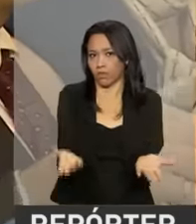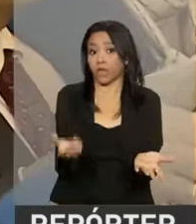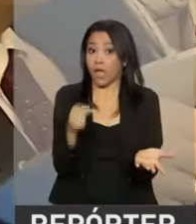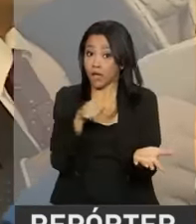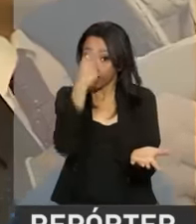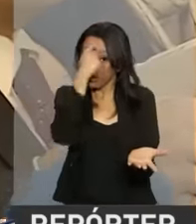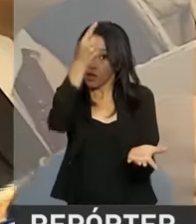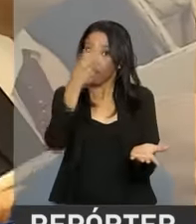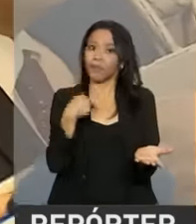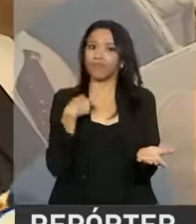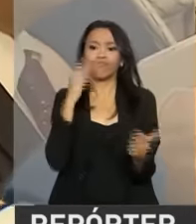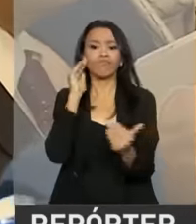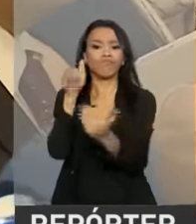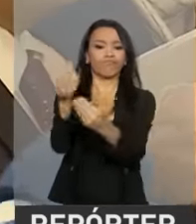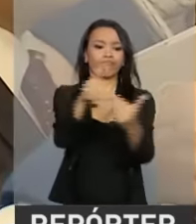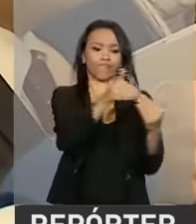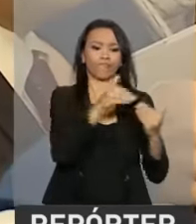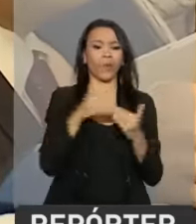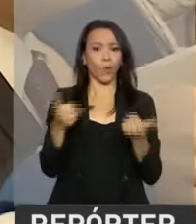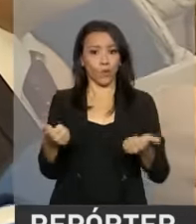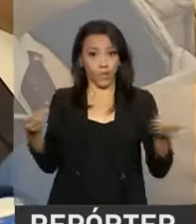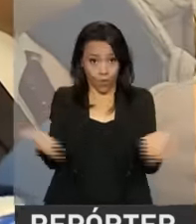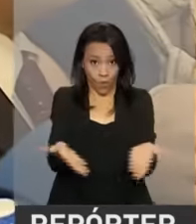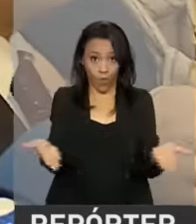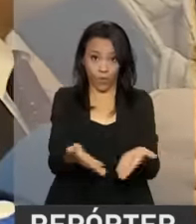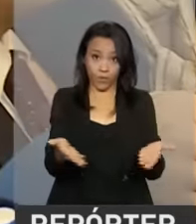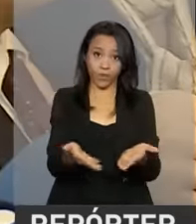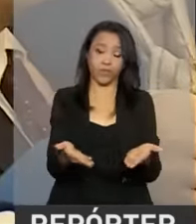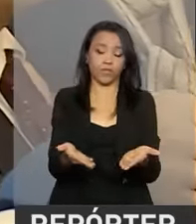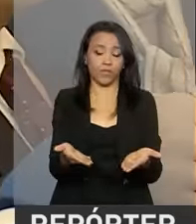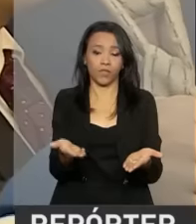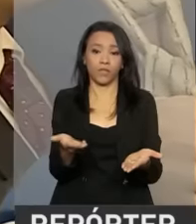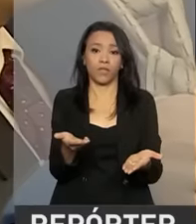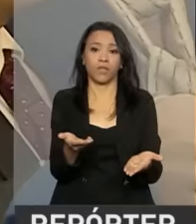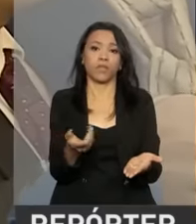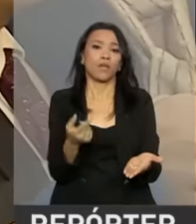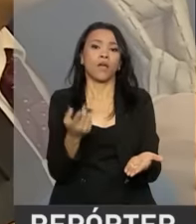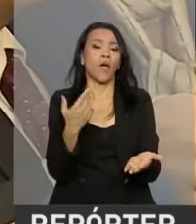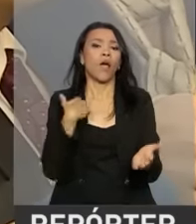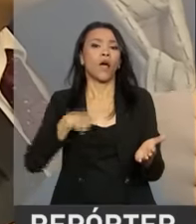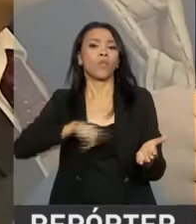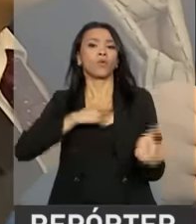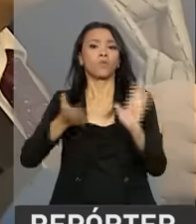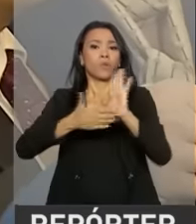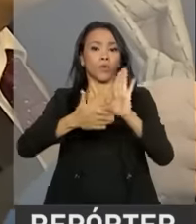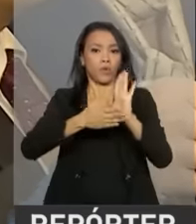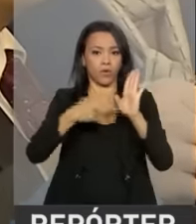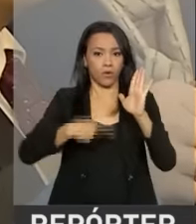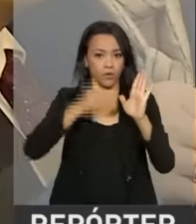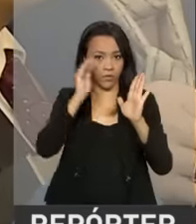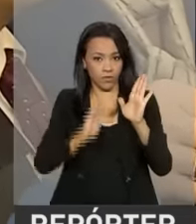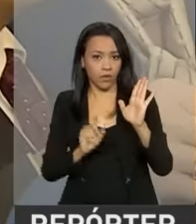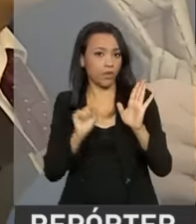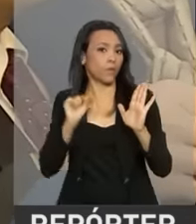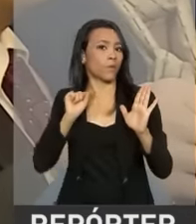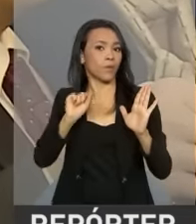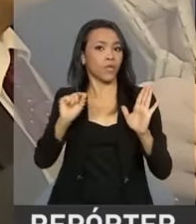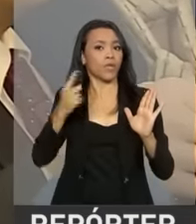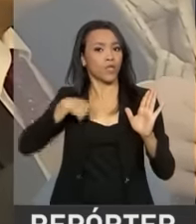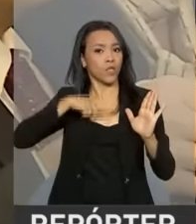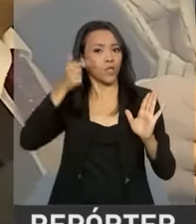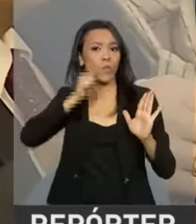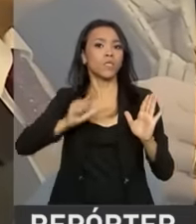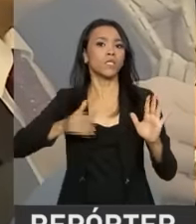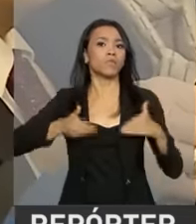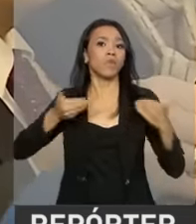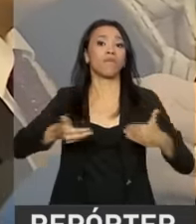que vai fazer parte da declaração de hoje. E a nossa proposta é que em Goa possamos avançar